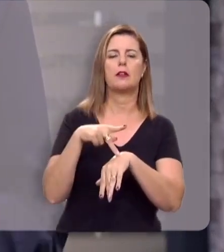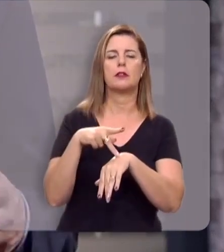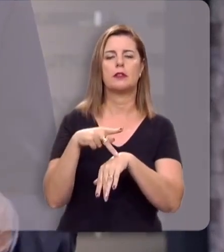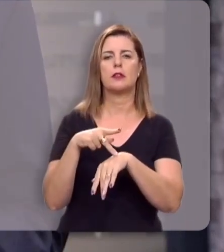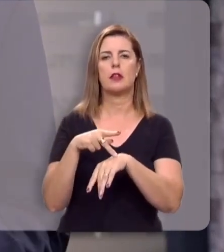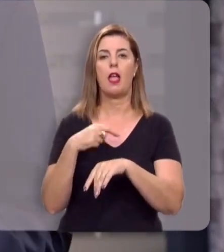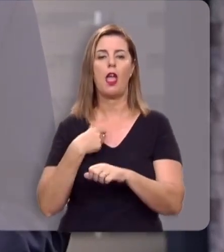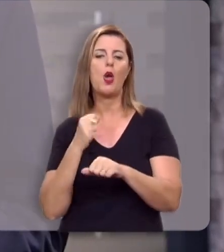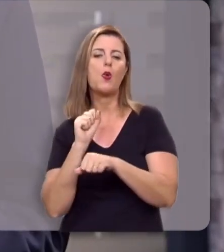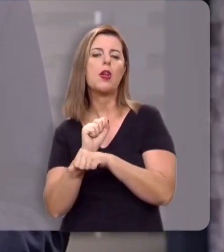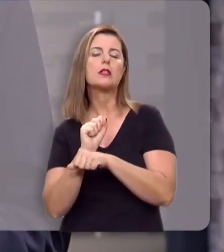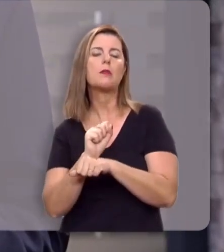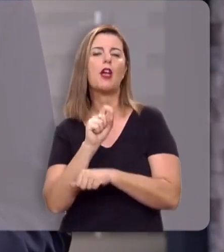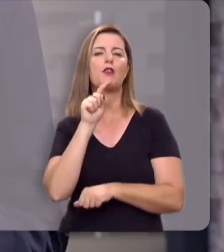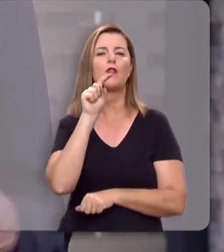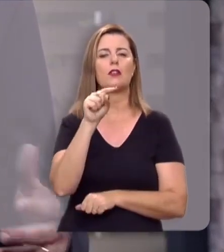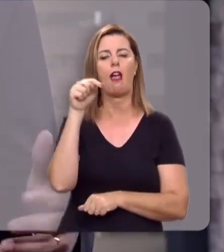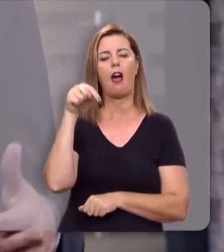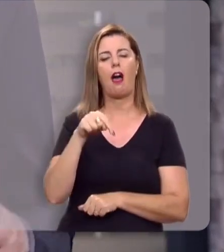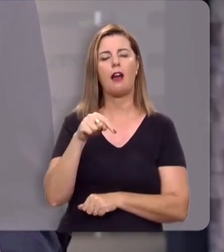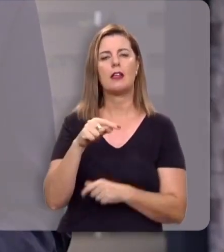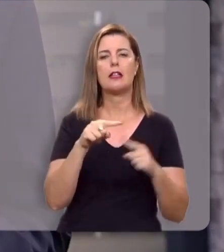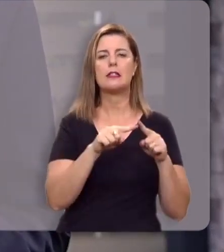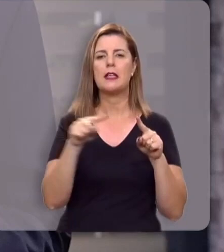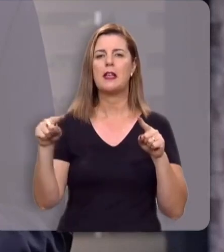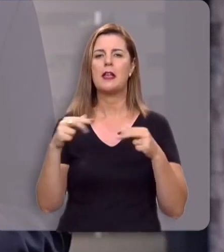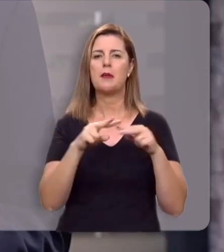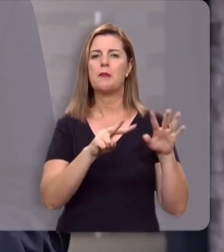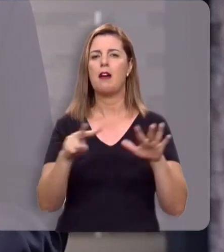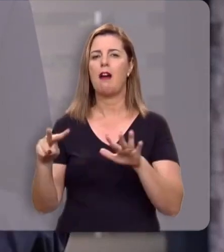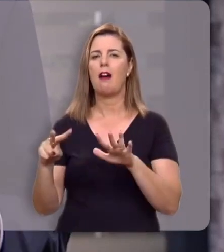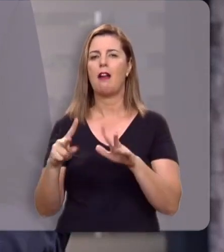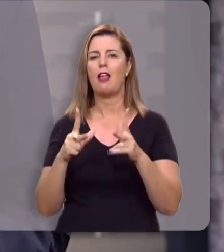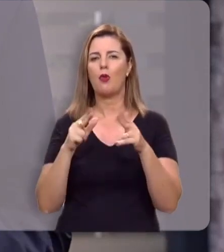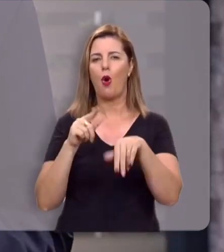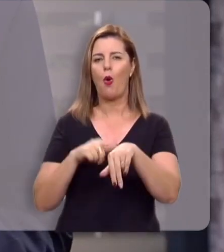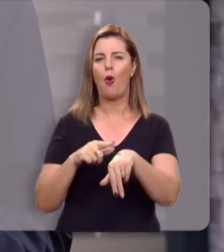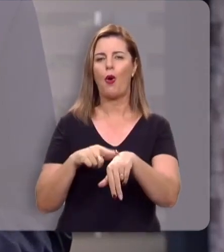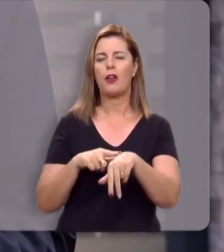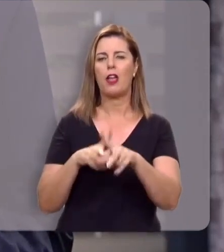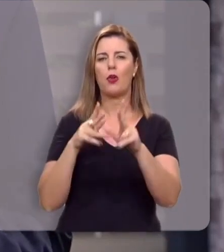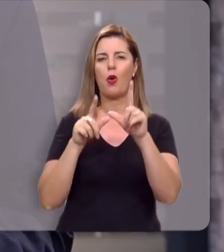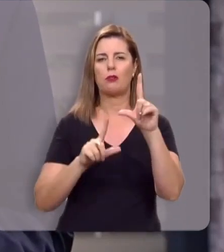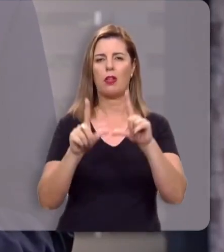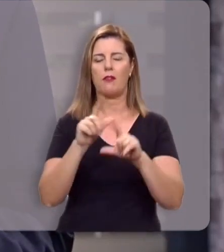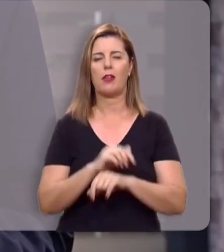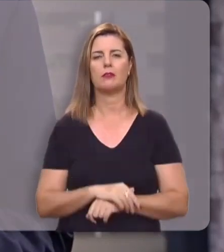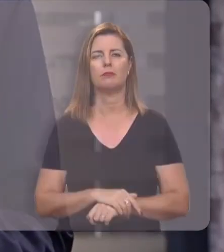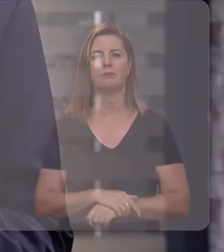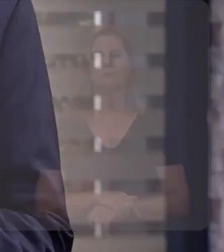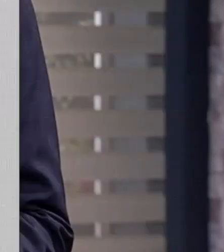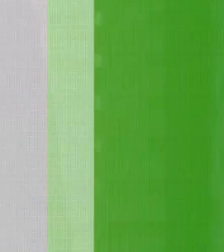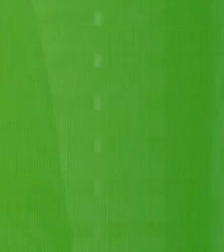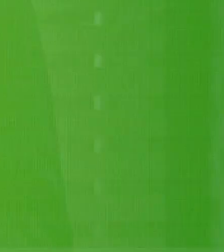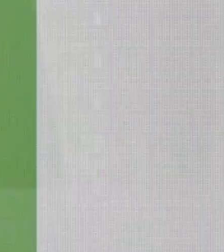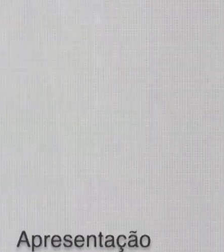país. E eu espero você aqui na próxima semana, nesse mesmo horário e nesse mesmo canal.